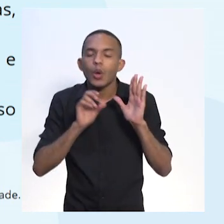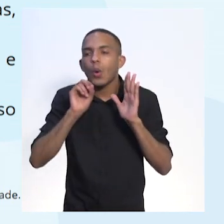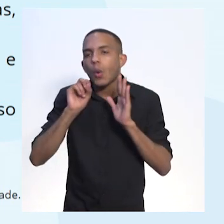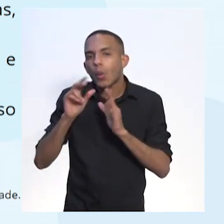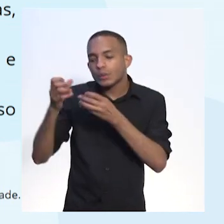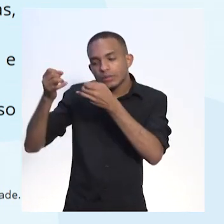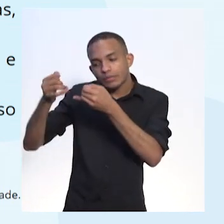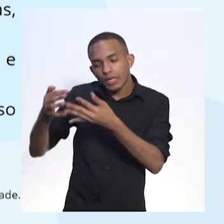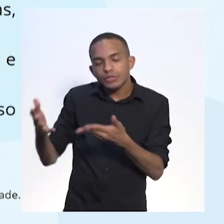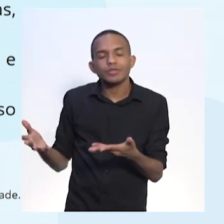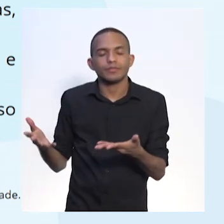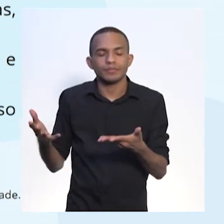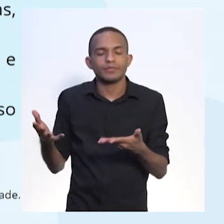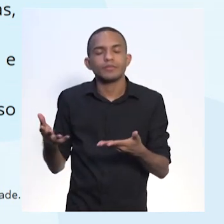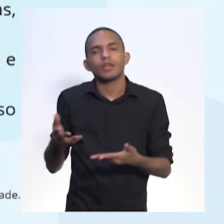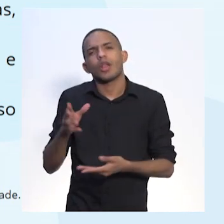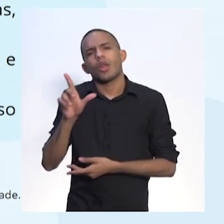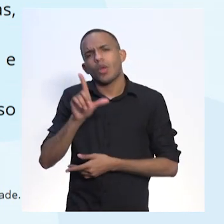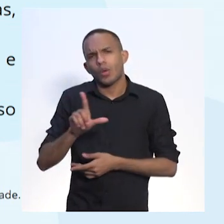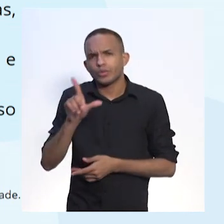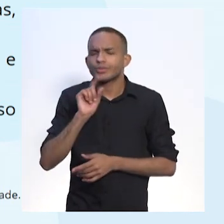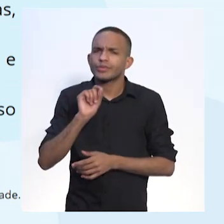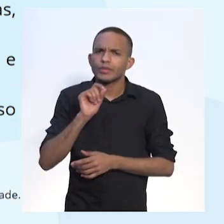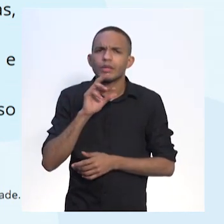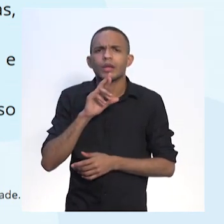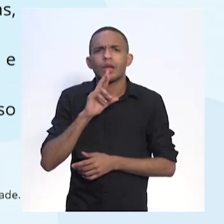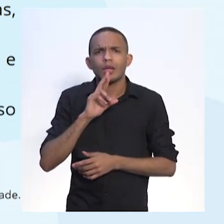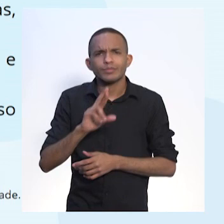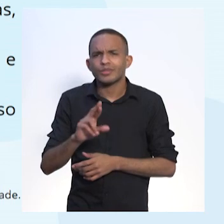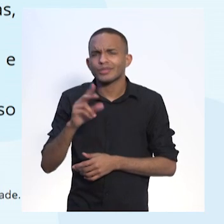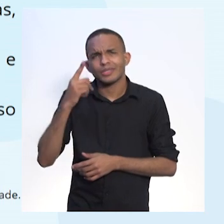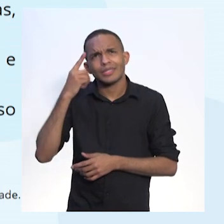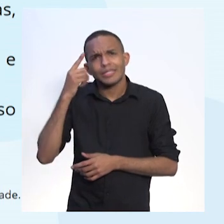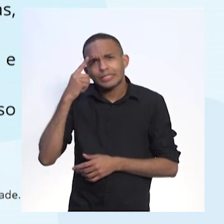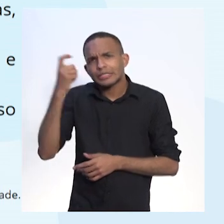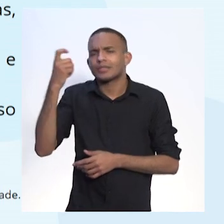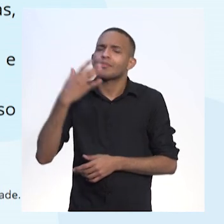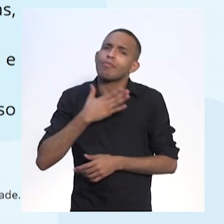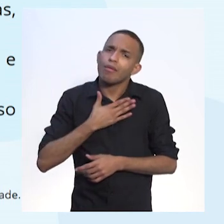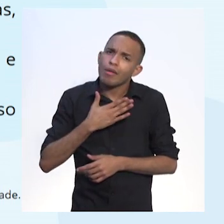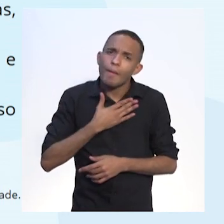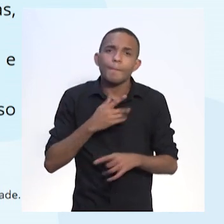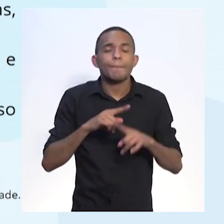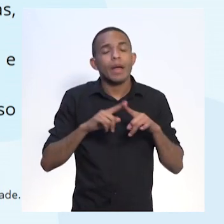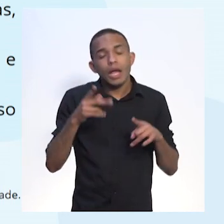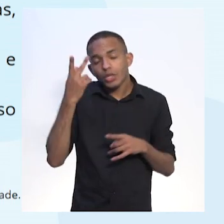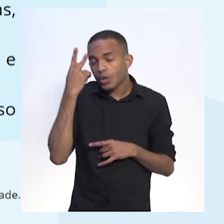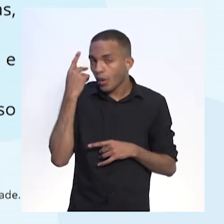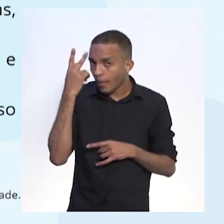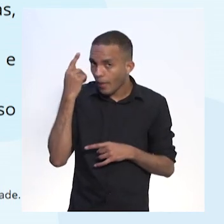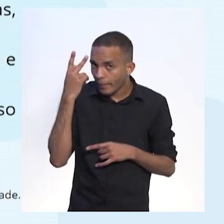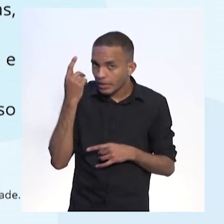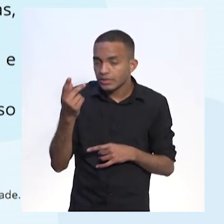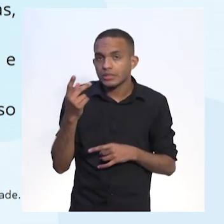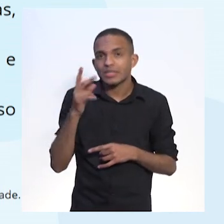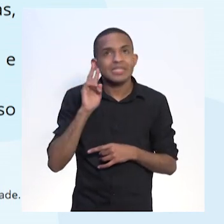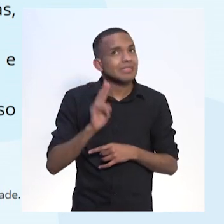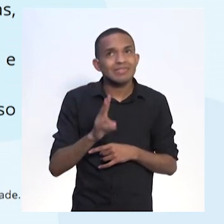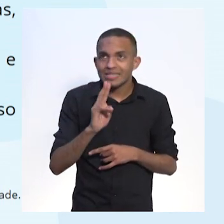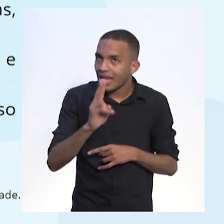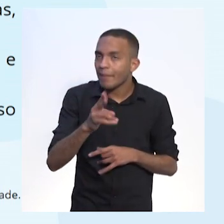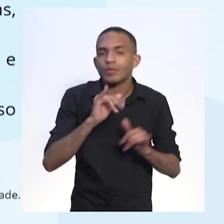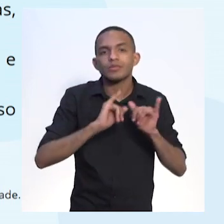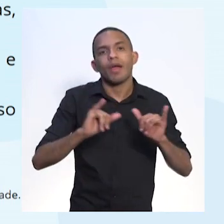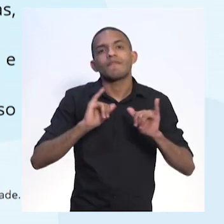narrativo. Então, assim, obviamente que essa notícia ela foi inventada por mim. Mas, normalmente não, sempre as